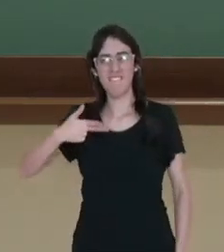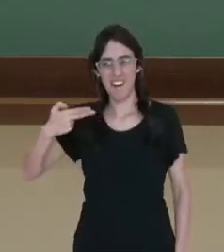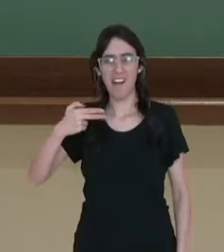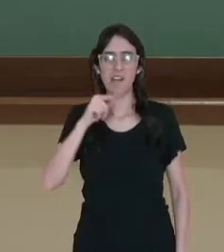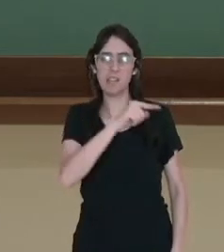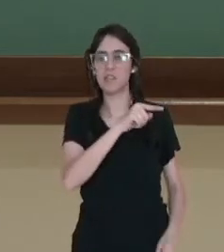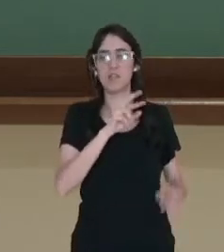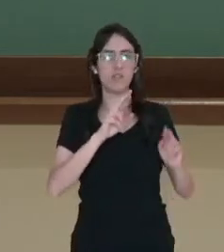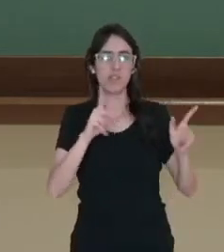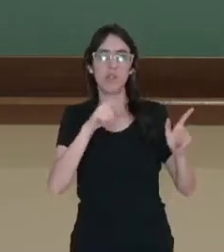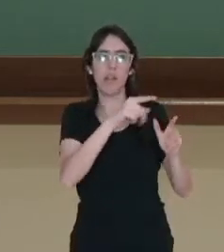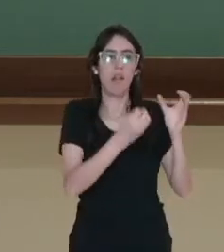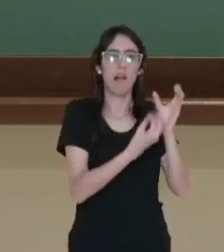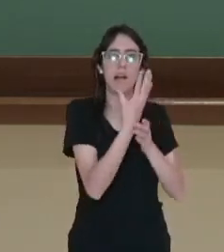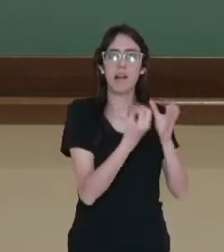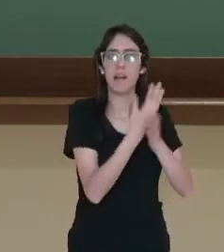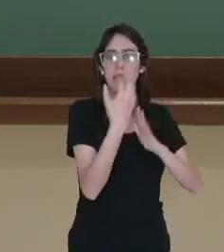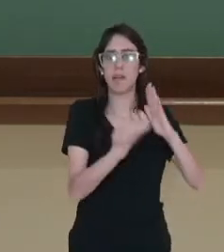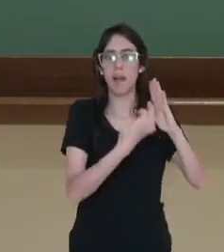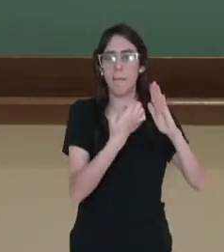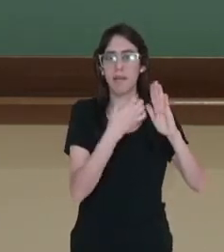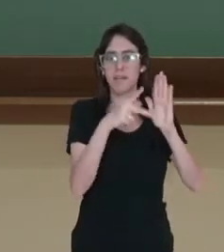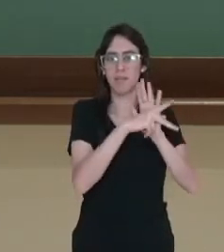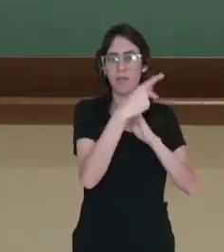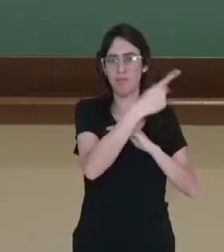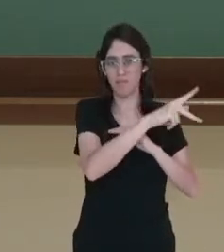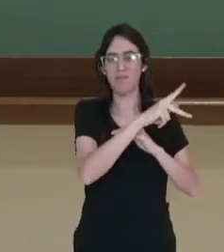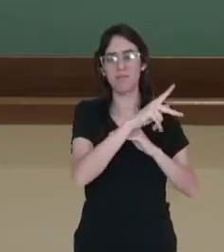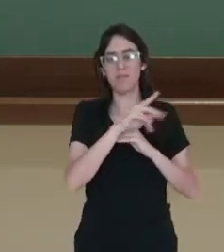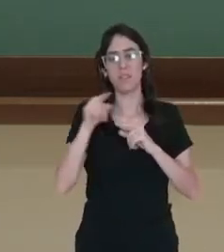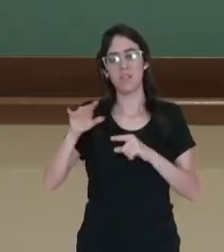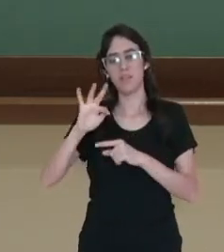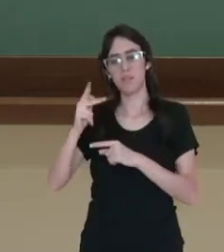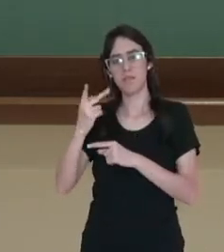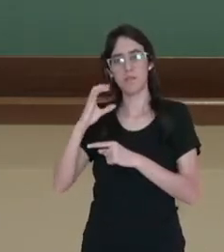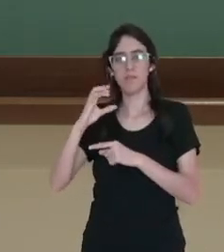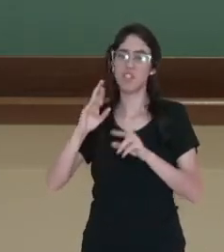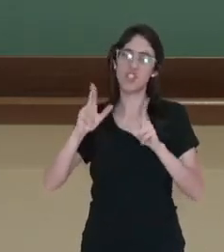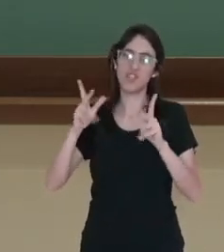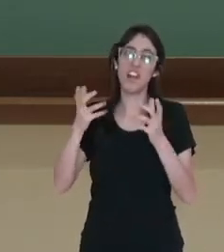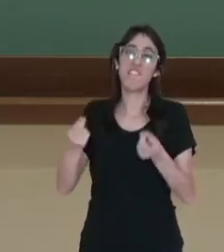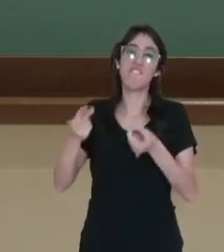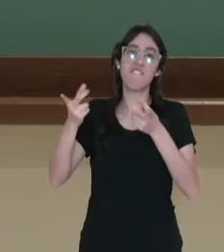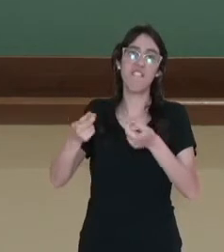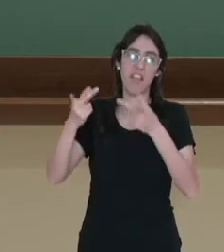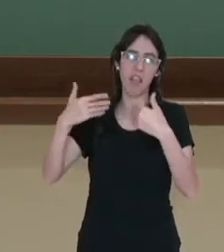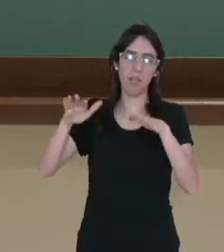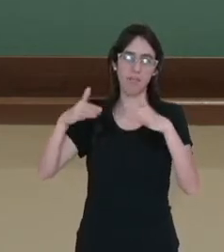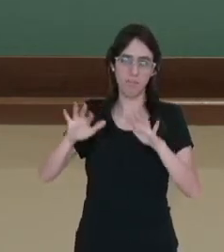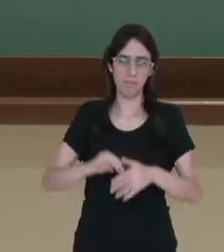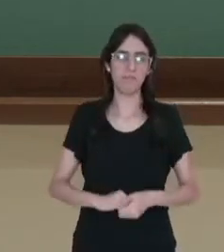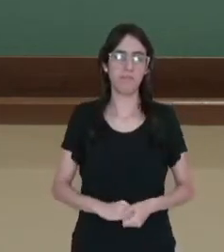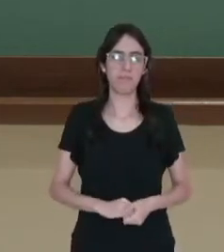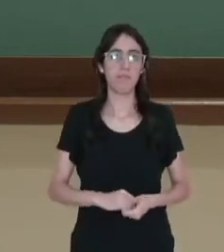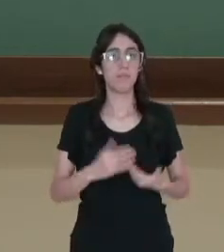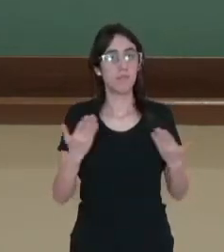criava empresas, as chamadas empresas estatais. Ok? Prosseguindo, exatamente nessa área